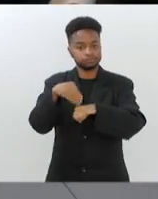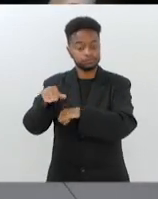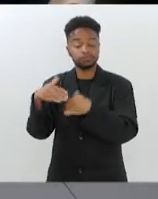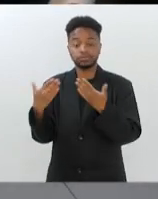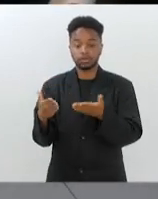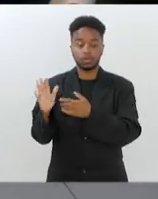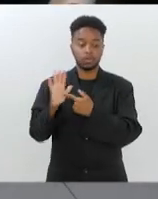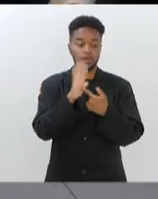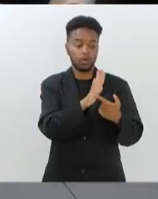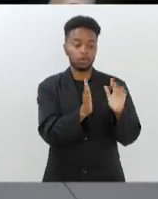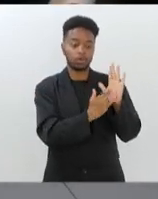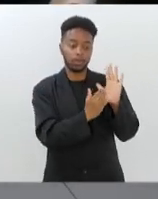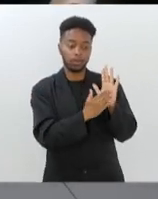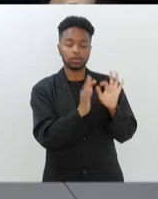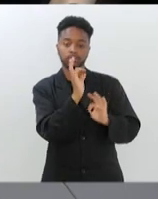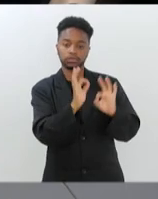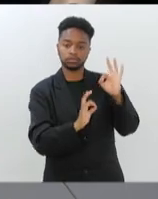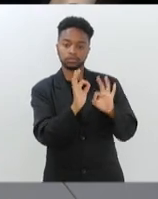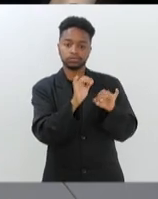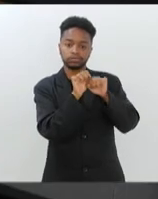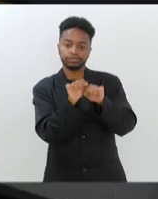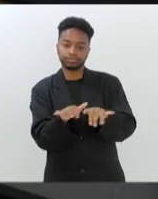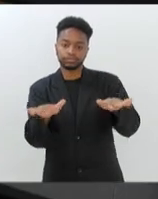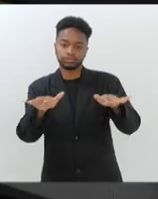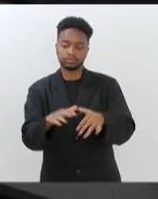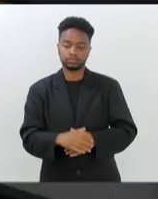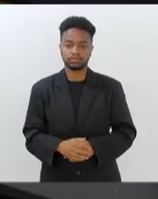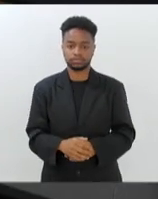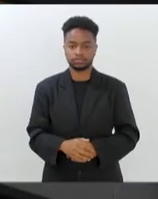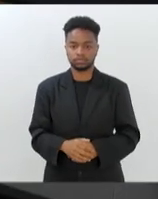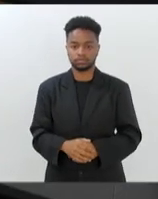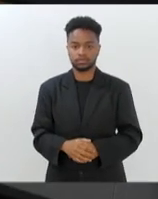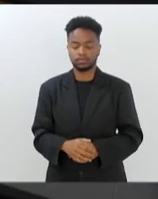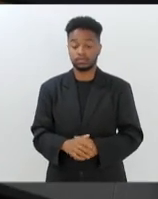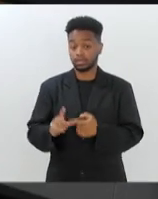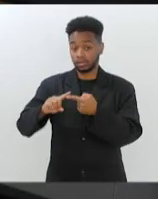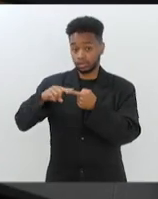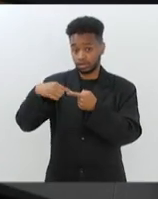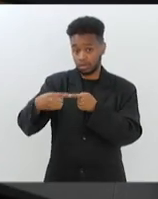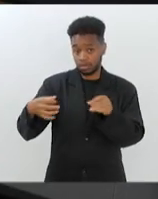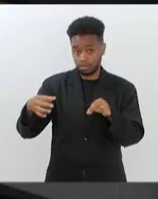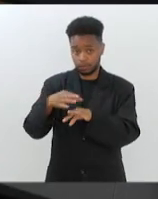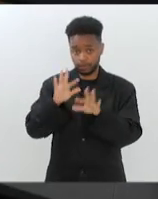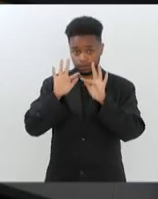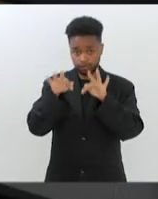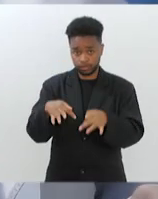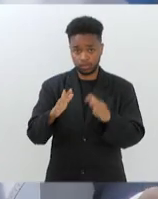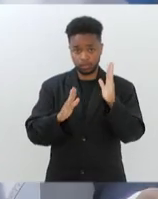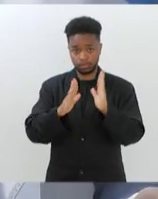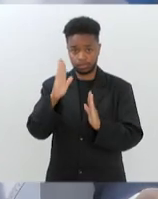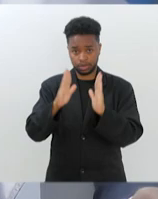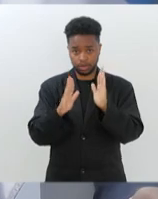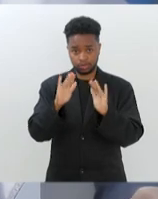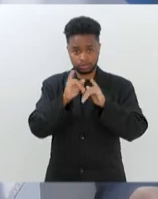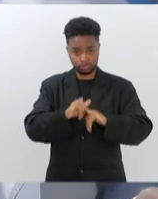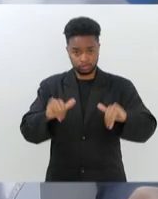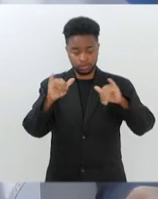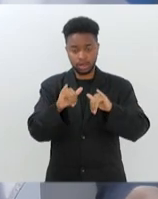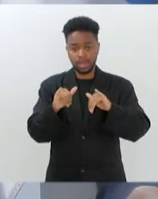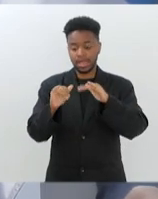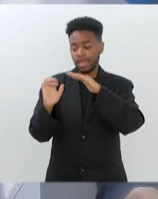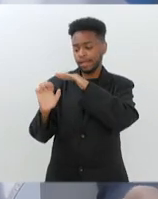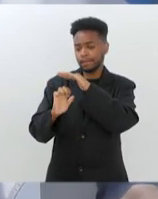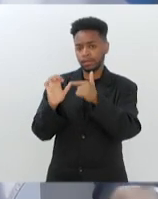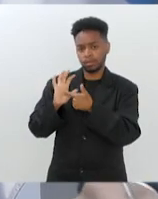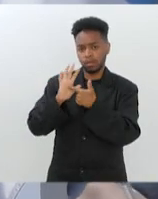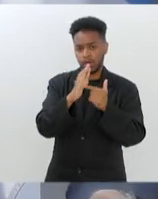proposta de plano de mídia para enfim partir paraa veiculação depois que é finalizado a campanha publicitária as empresas apresentam